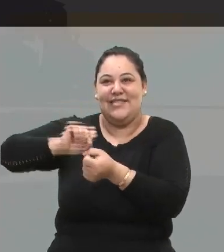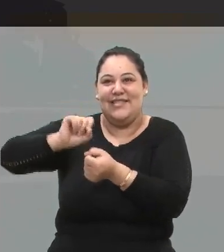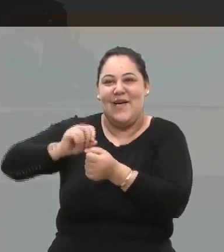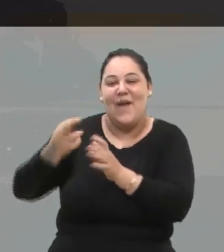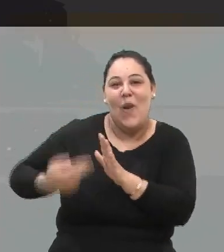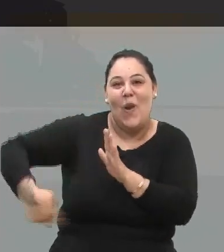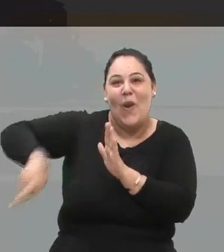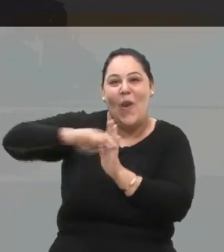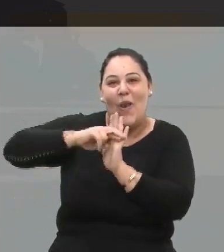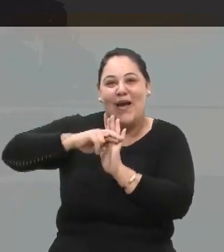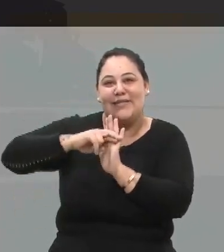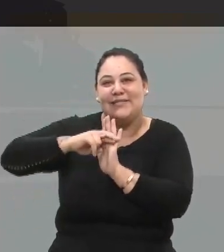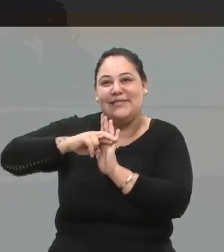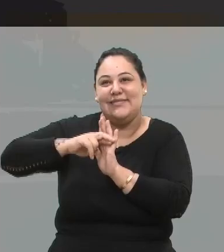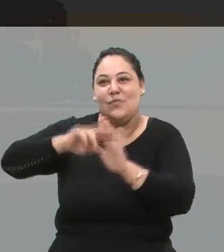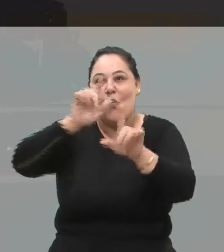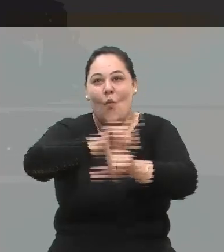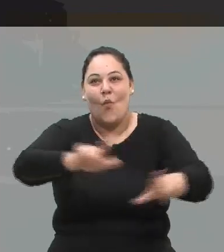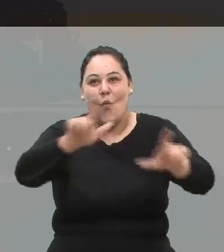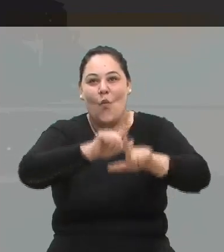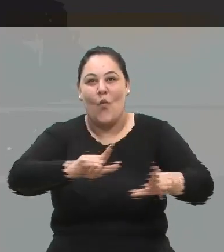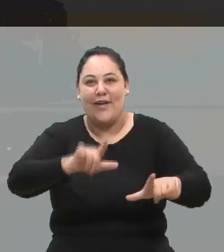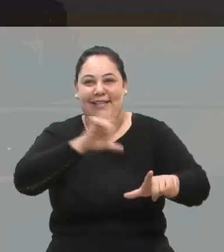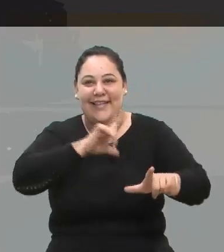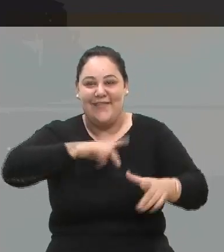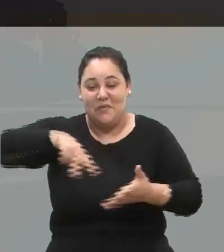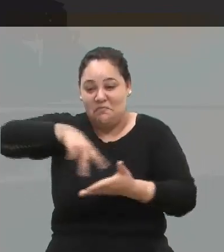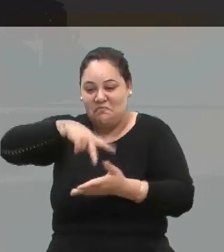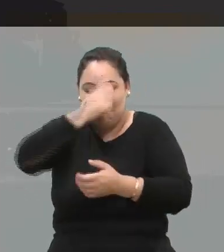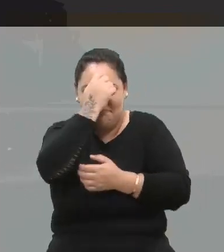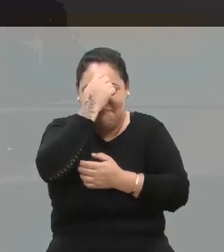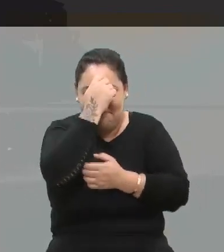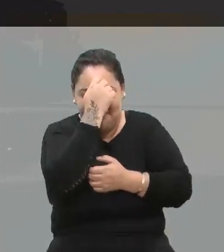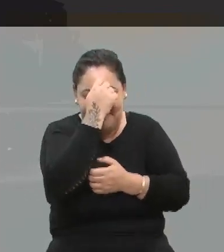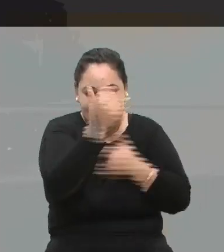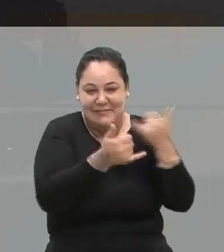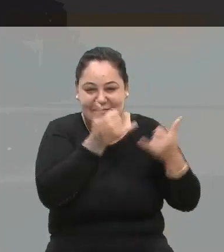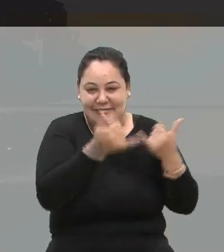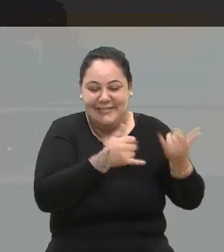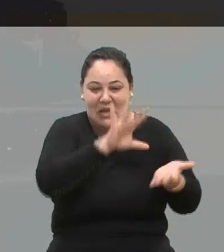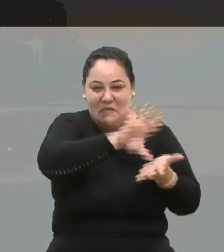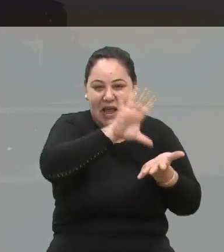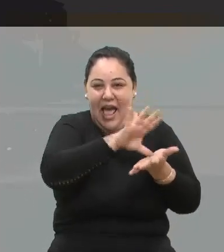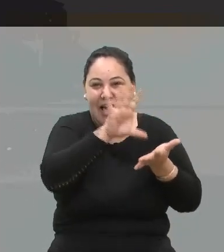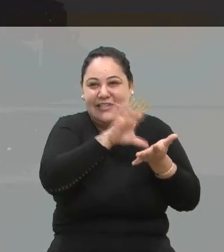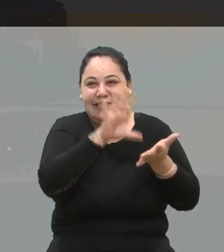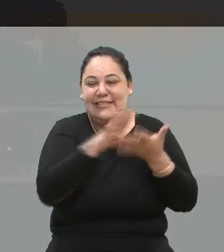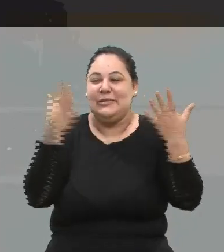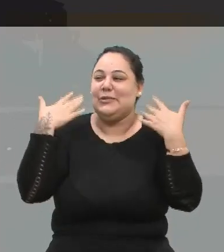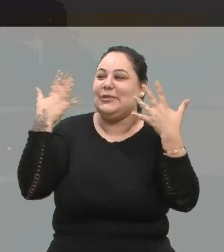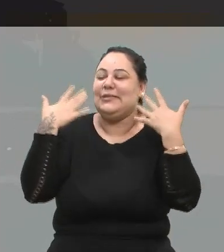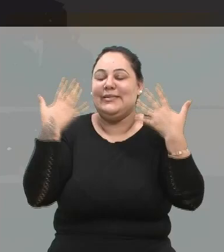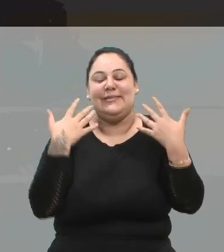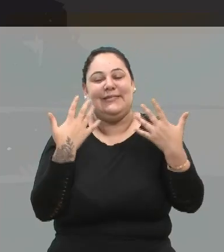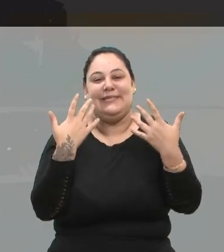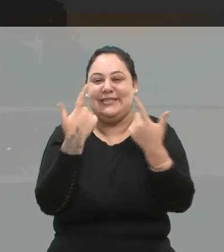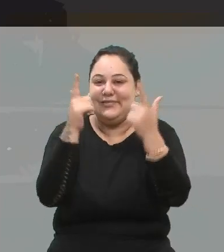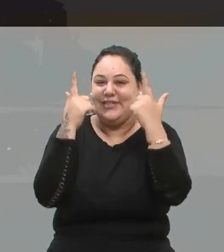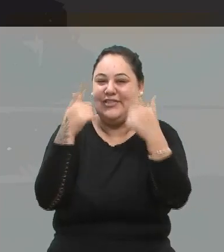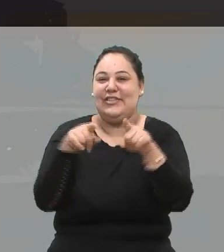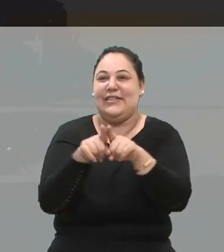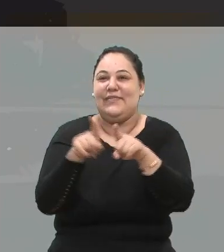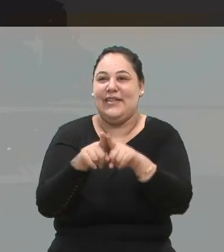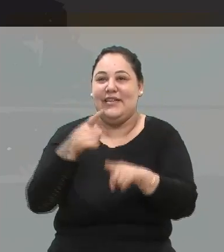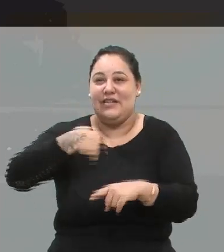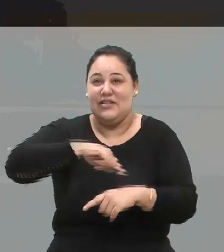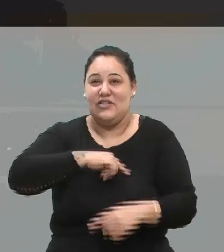na praça também, terminou até com um bailezinho na praça ali, o pessoal dançando no ar livre ali, se divertindo. A gente esteve na